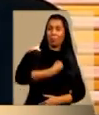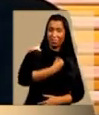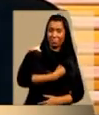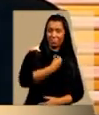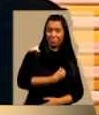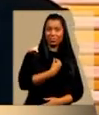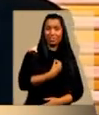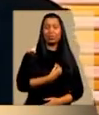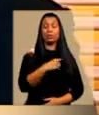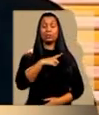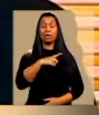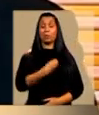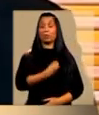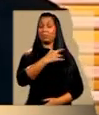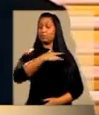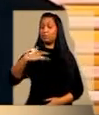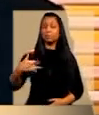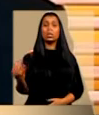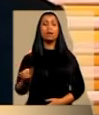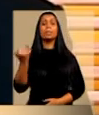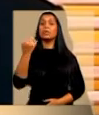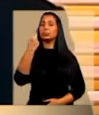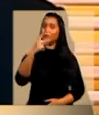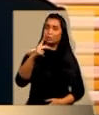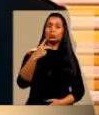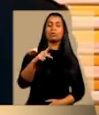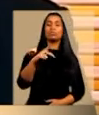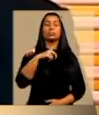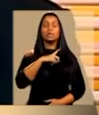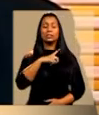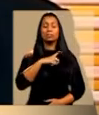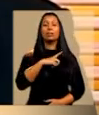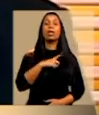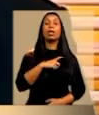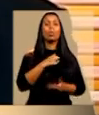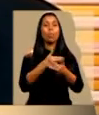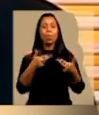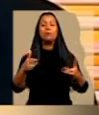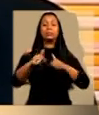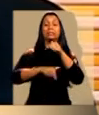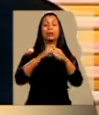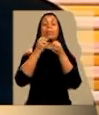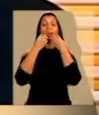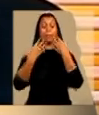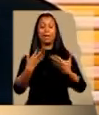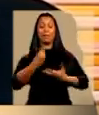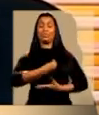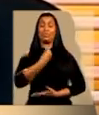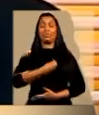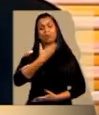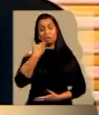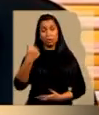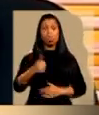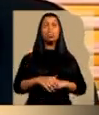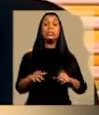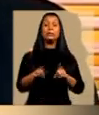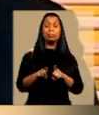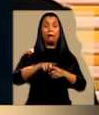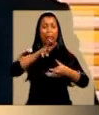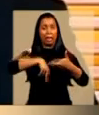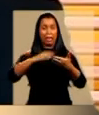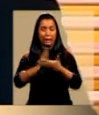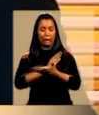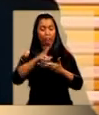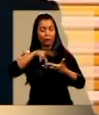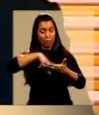sua vida. Tendo uma vida saudável é importante para você ter, assim, condições de trabalhar bem, Exato. De viver melhor. Perfeito. E também